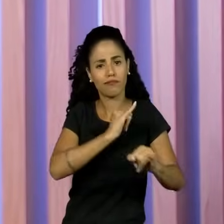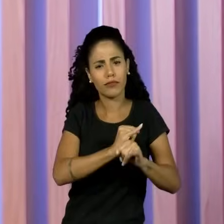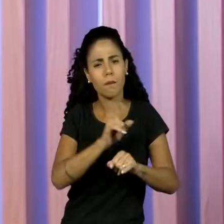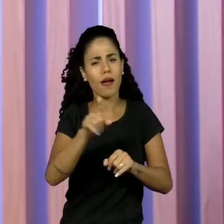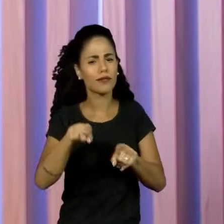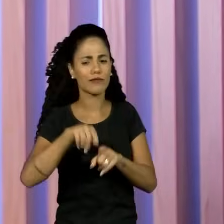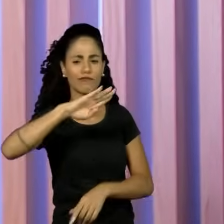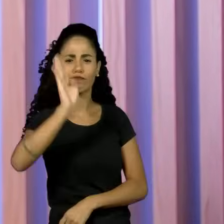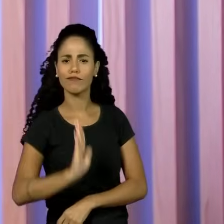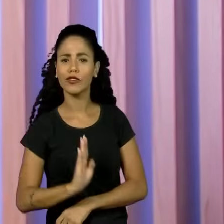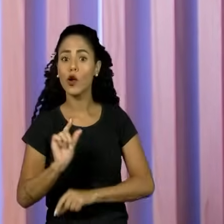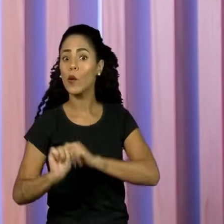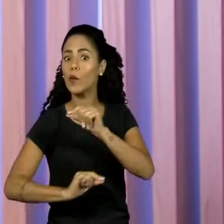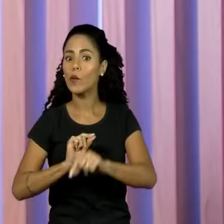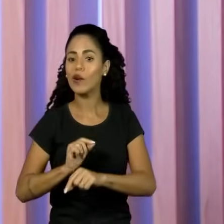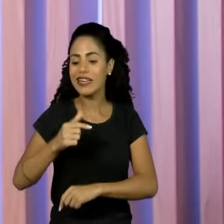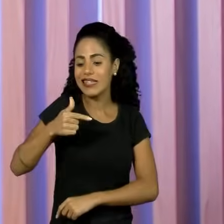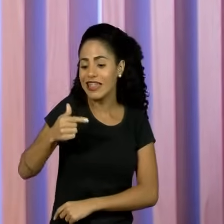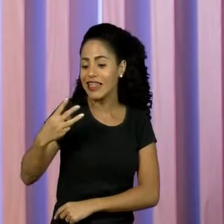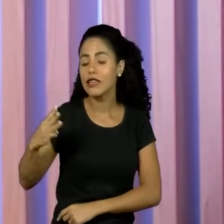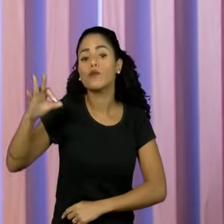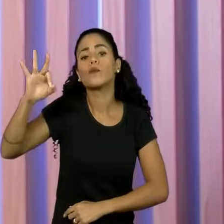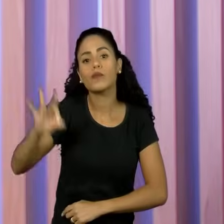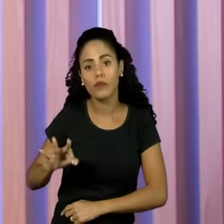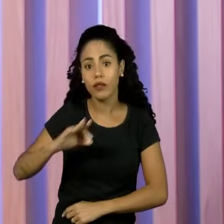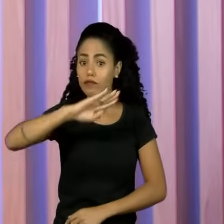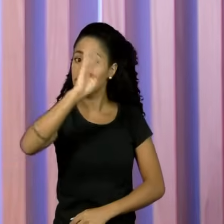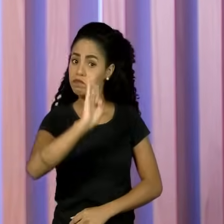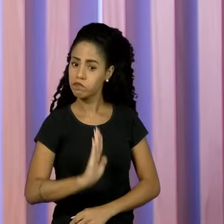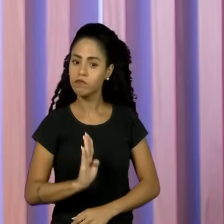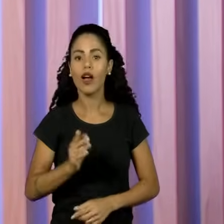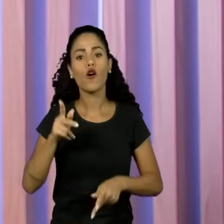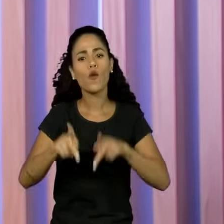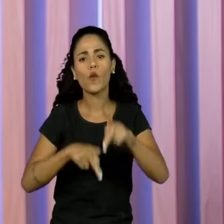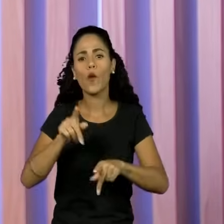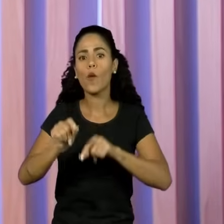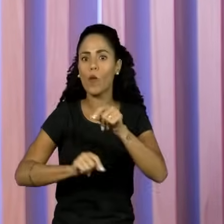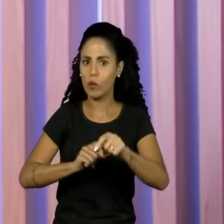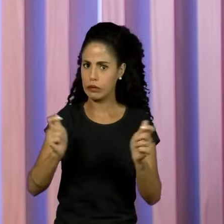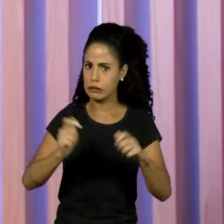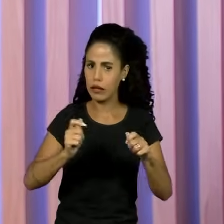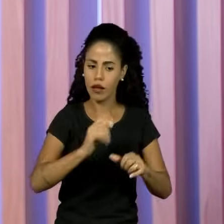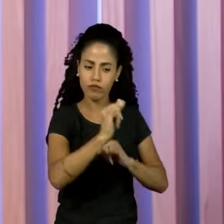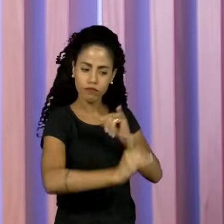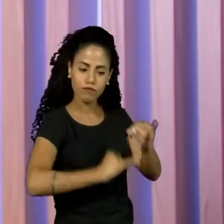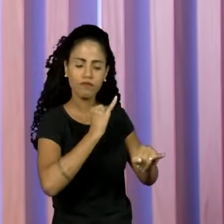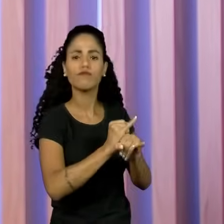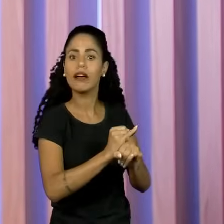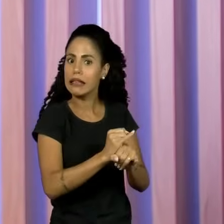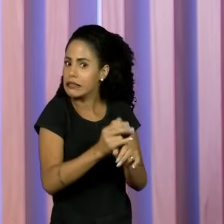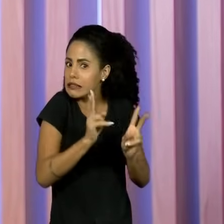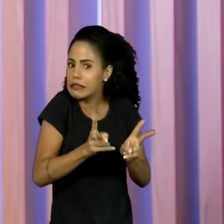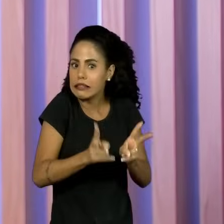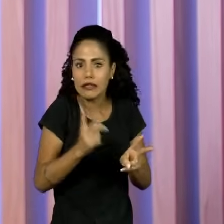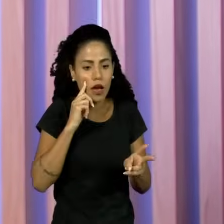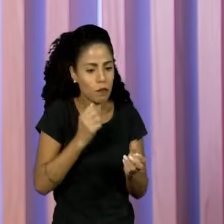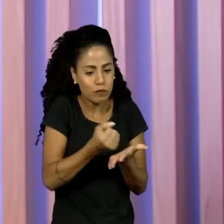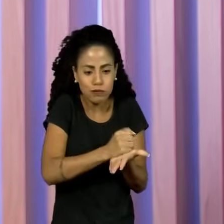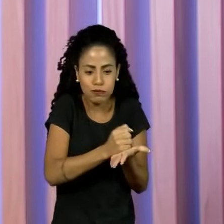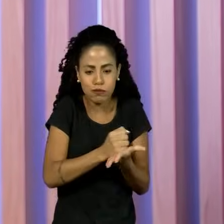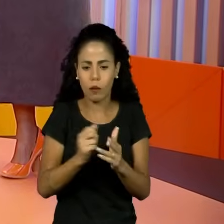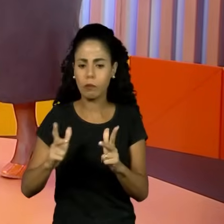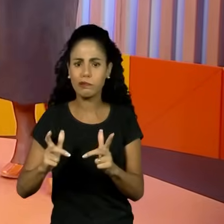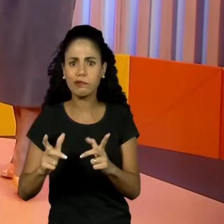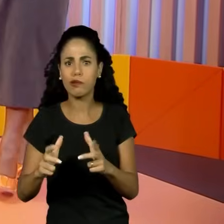Brasil, nada menos do que 73% dos brasileiros com acesso à internet jogam algum tipo de